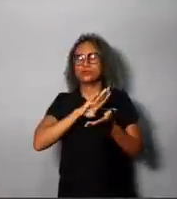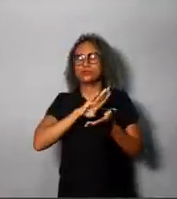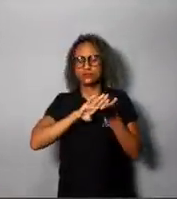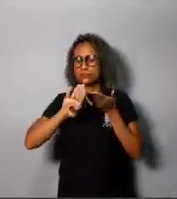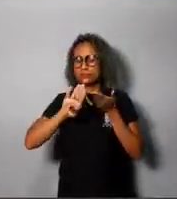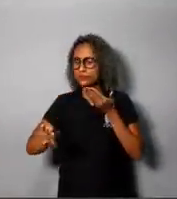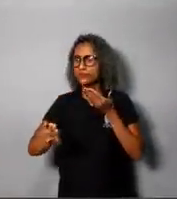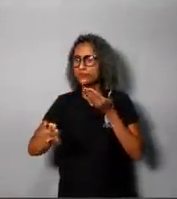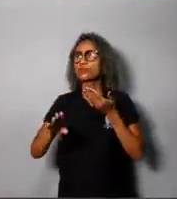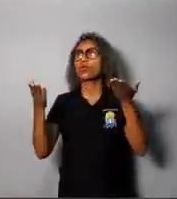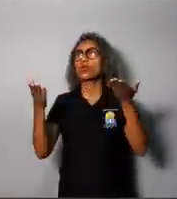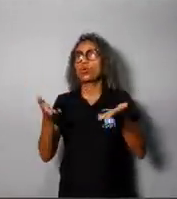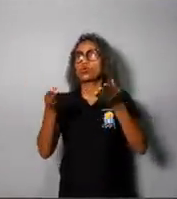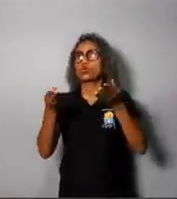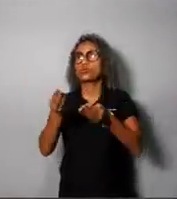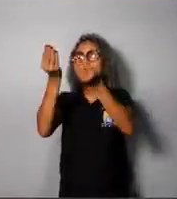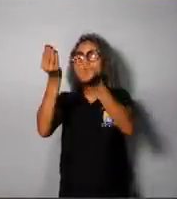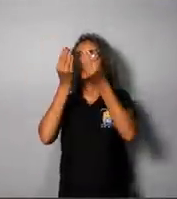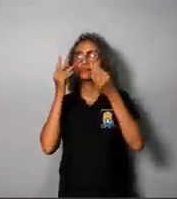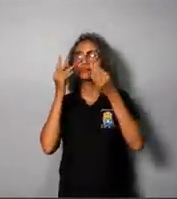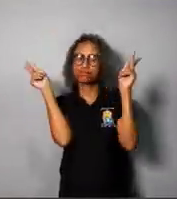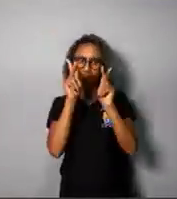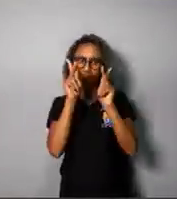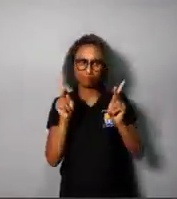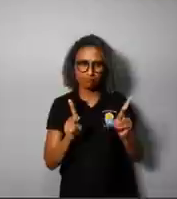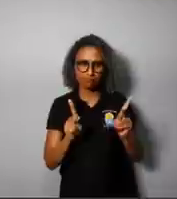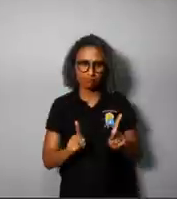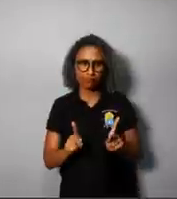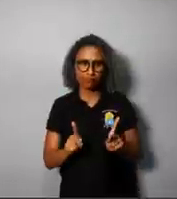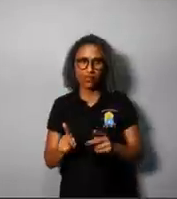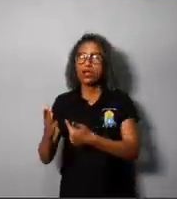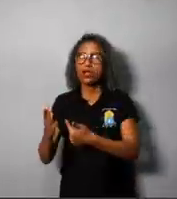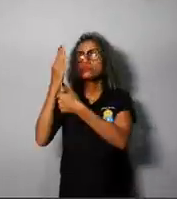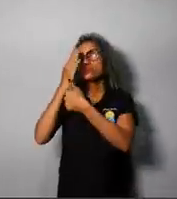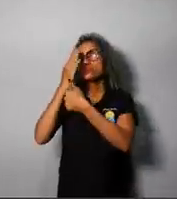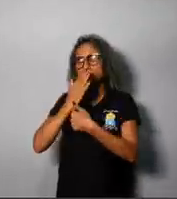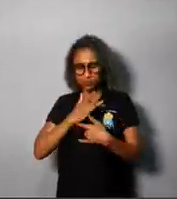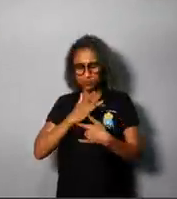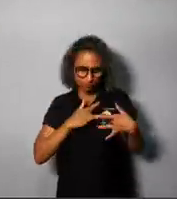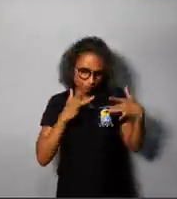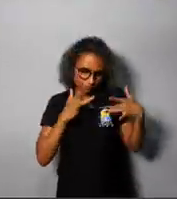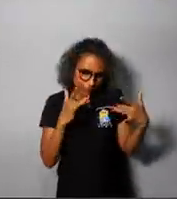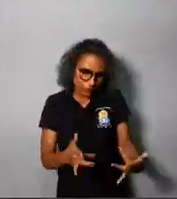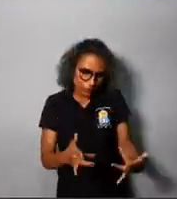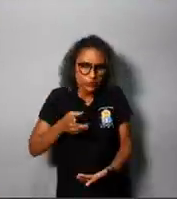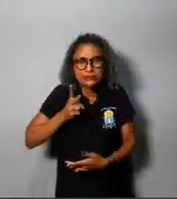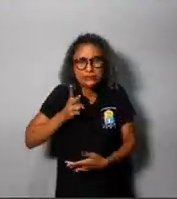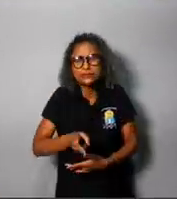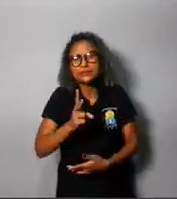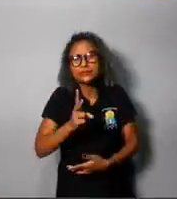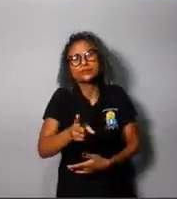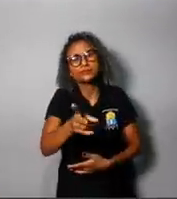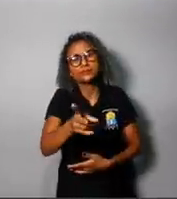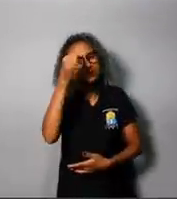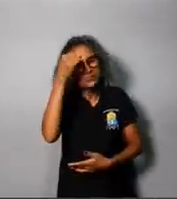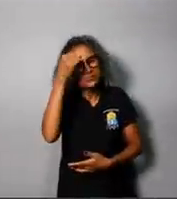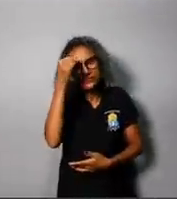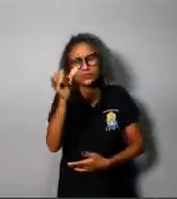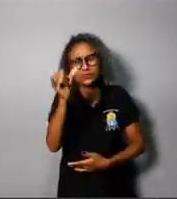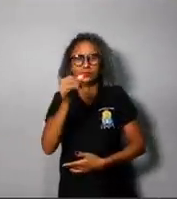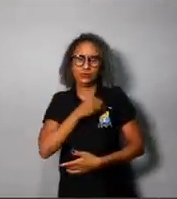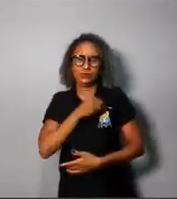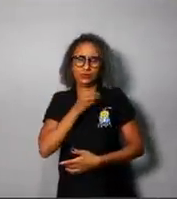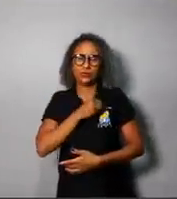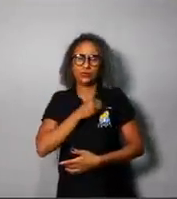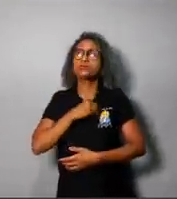paz. Ajudados pela vossa misericórdia, sejamos sempre livres do pecado e